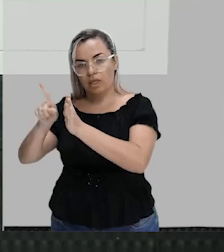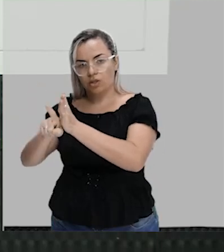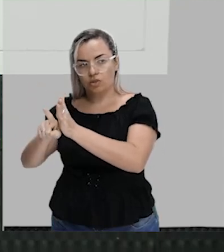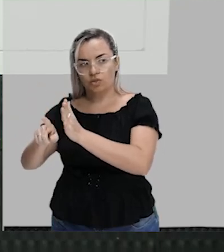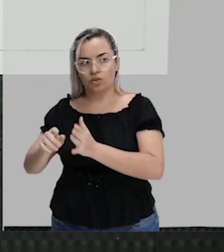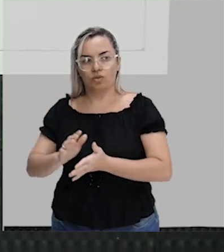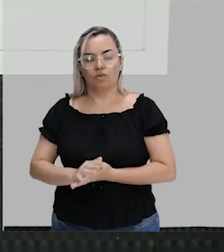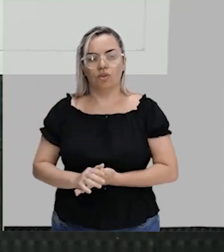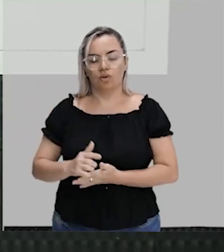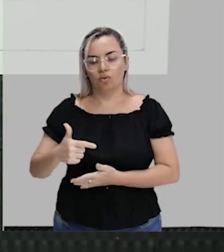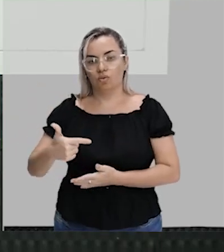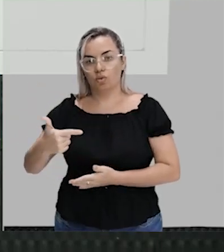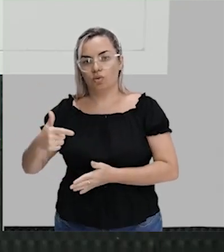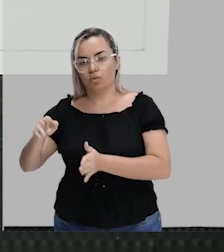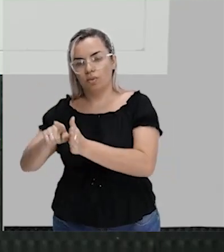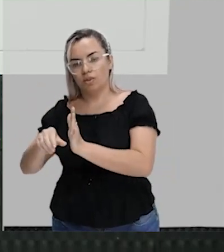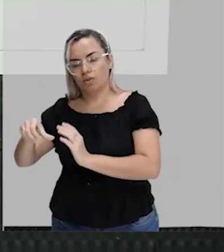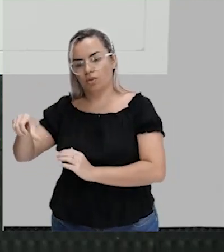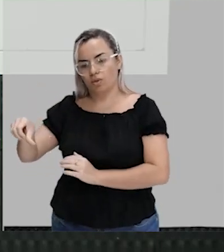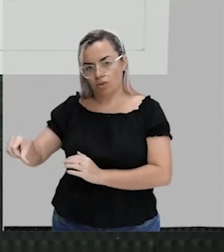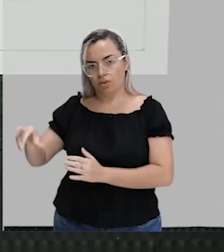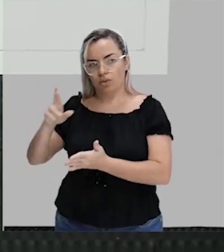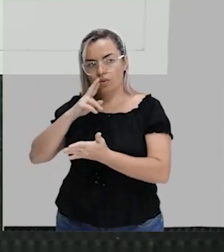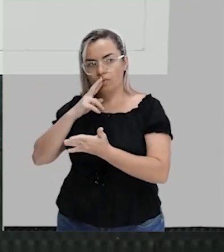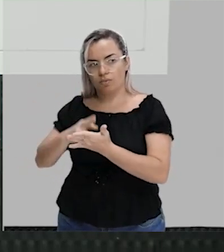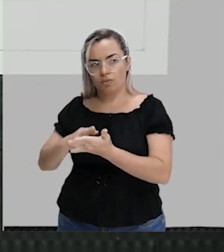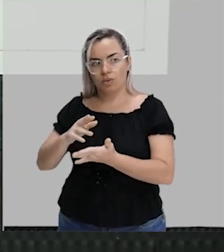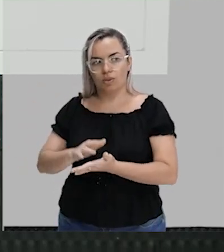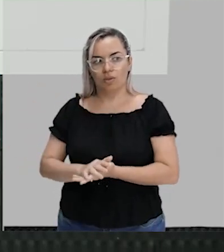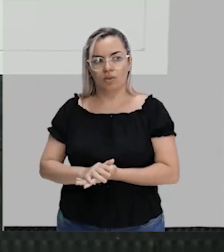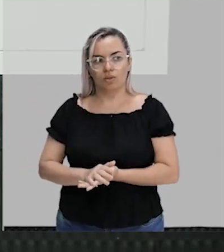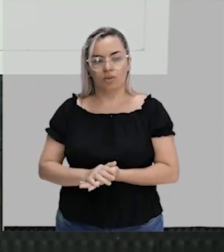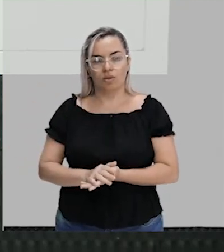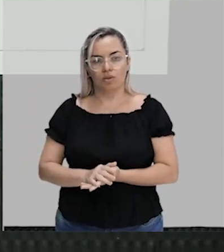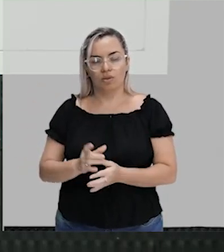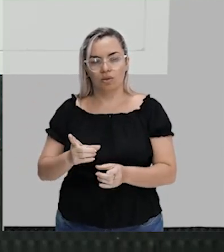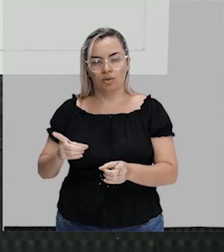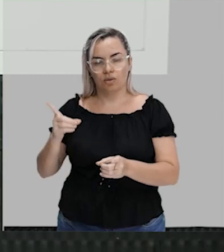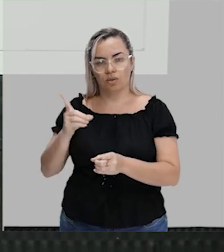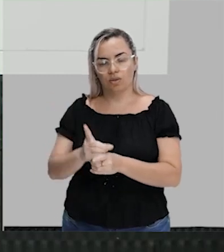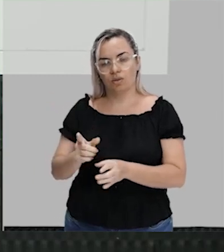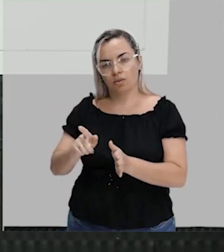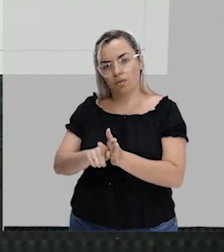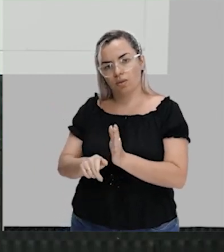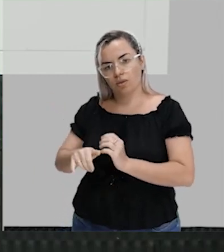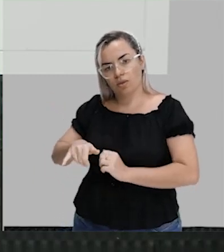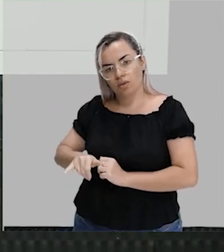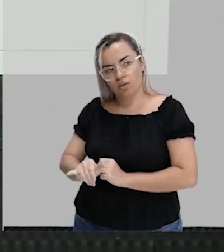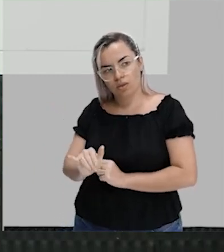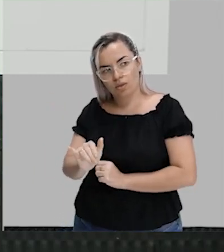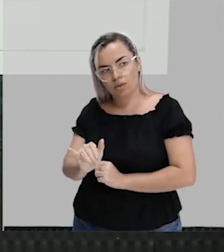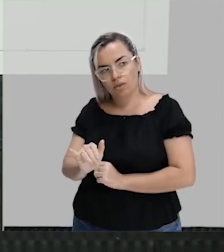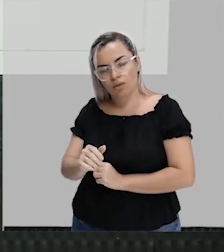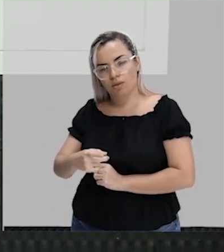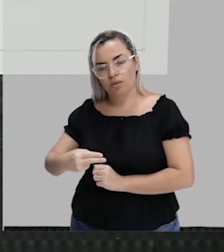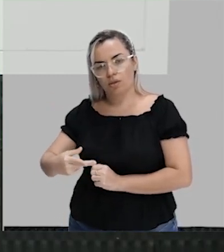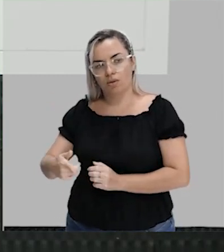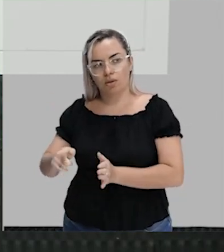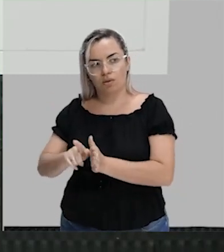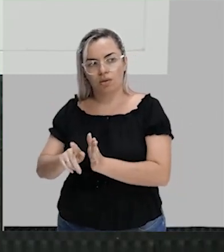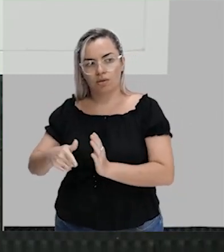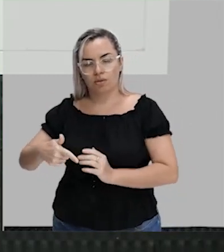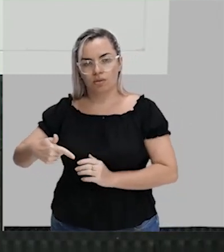aqui a gente pode resolver essa conta eu vou encontrar menos Y igual a -7 não é